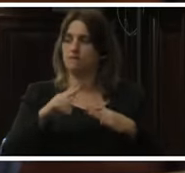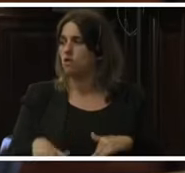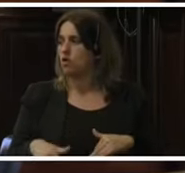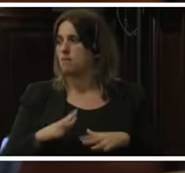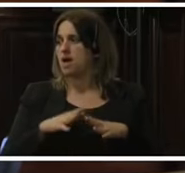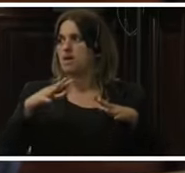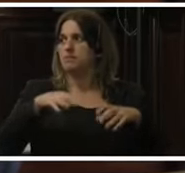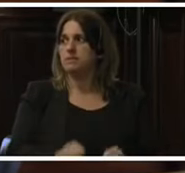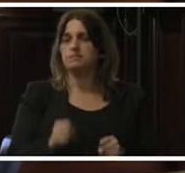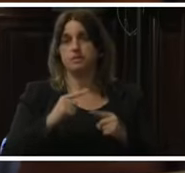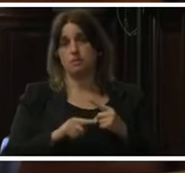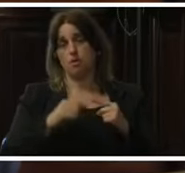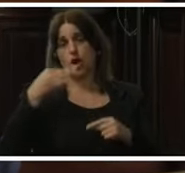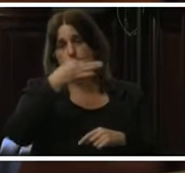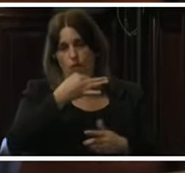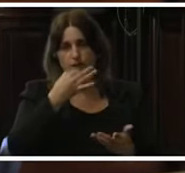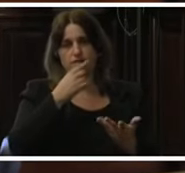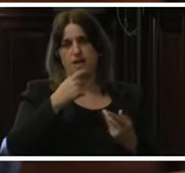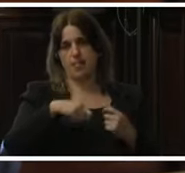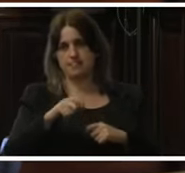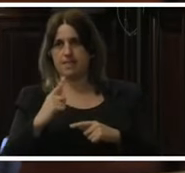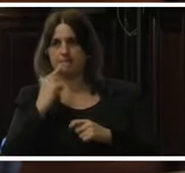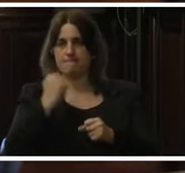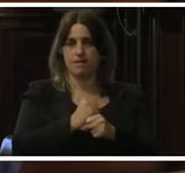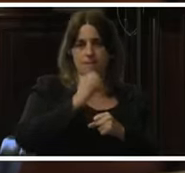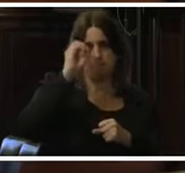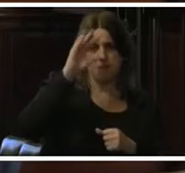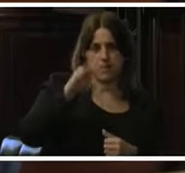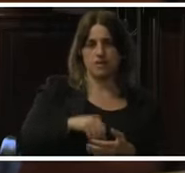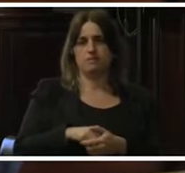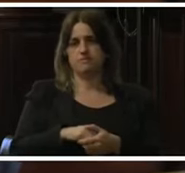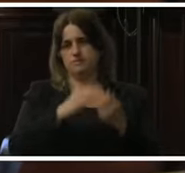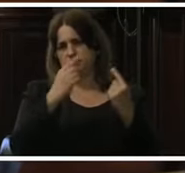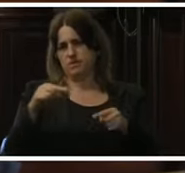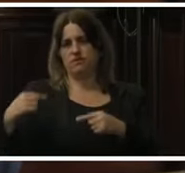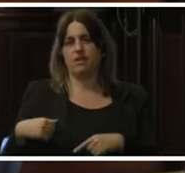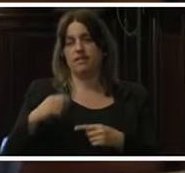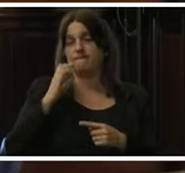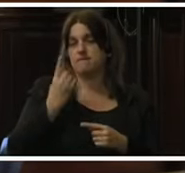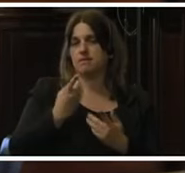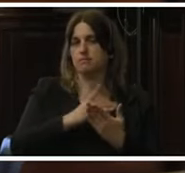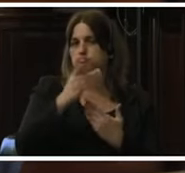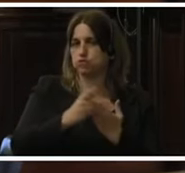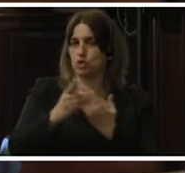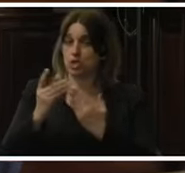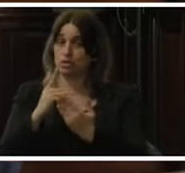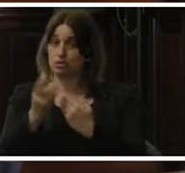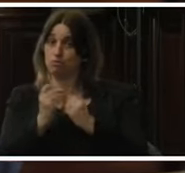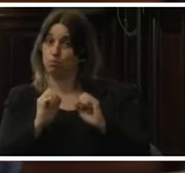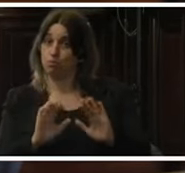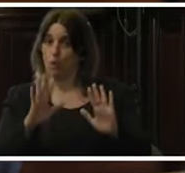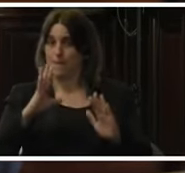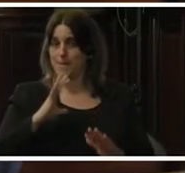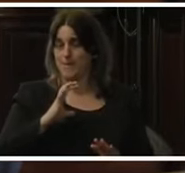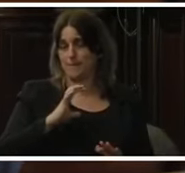narcotraficantes e ameaçados por diversos tipos de projetos então aqui existe uma uma uma situação